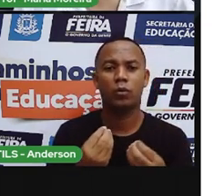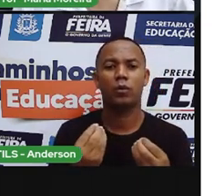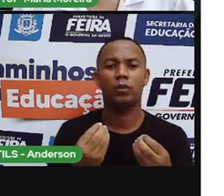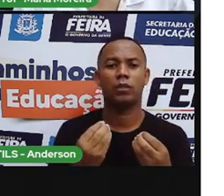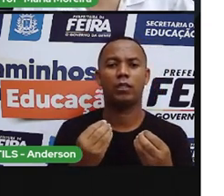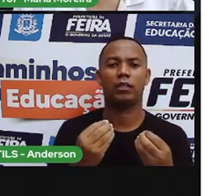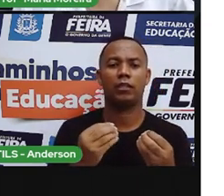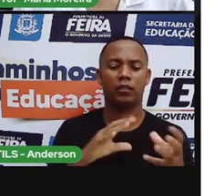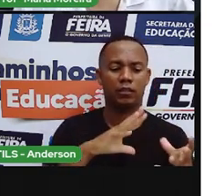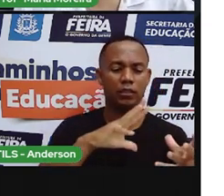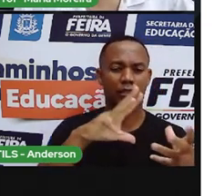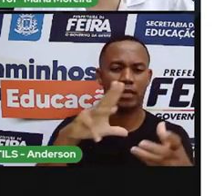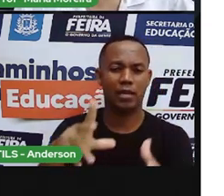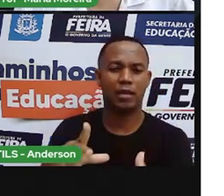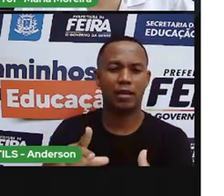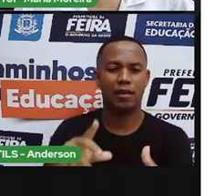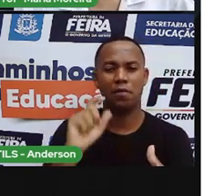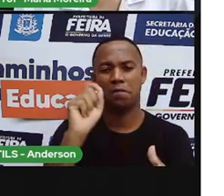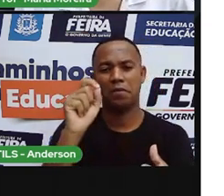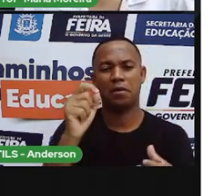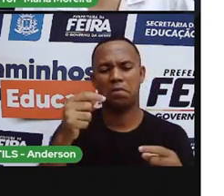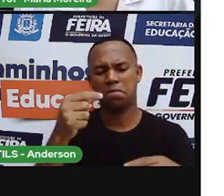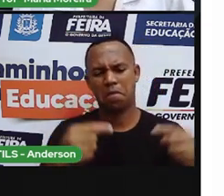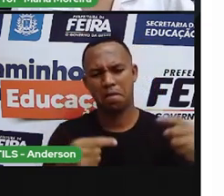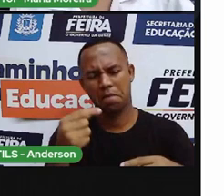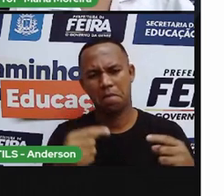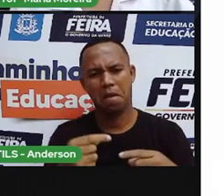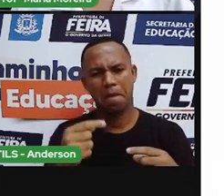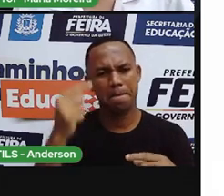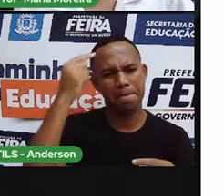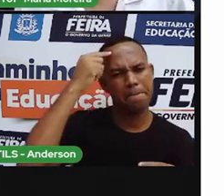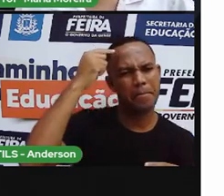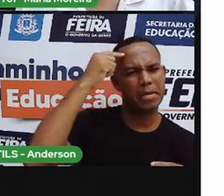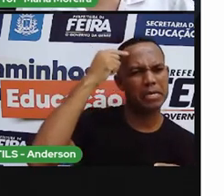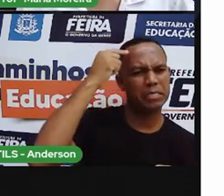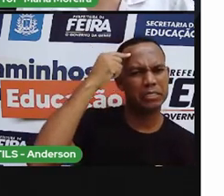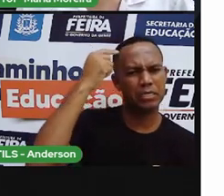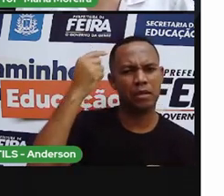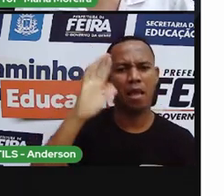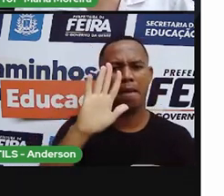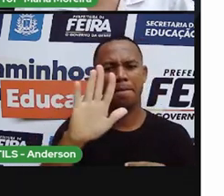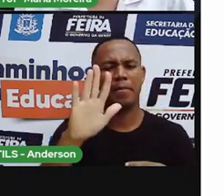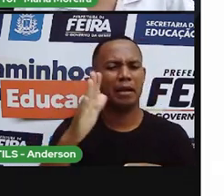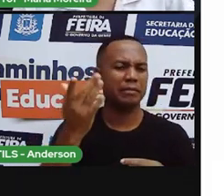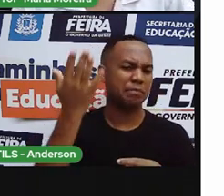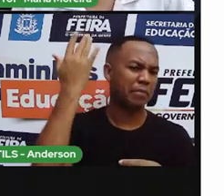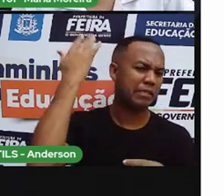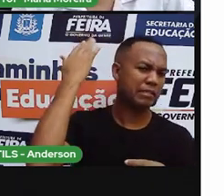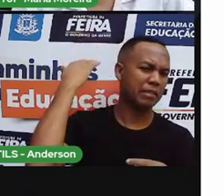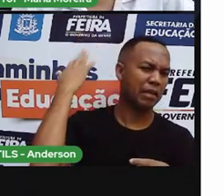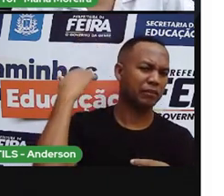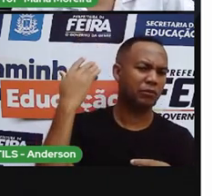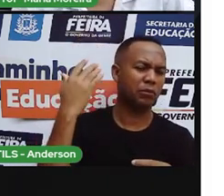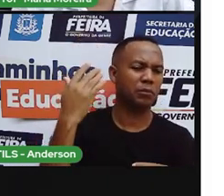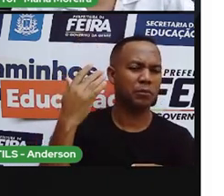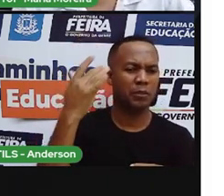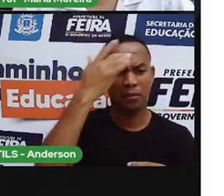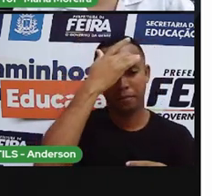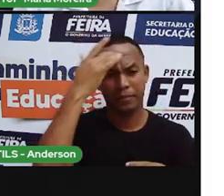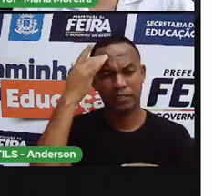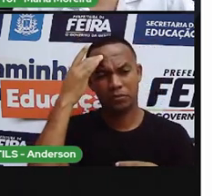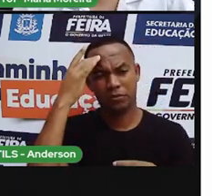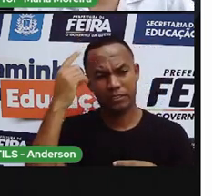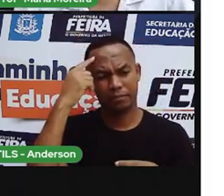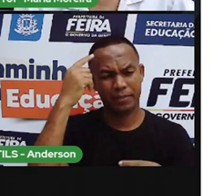né? E elaboração de teorias. Na antiguidade, alguns estudiosos acreditavam que esse planeta, ele era o